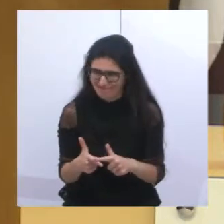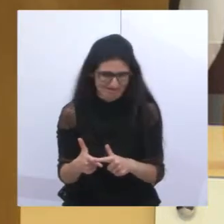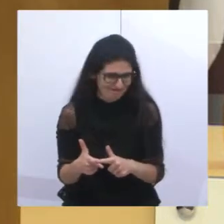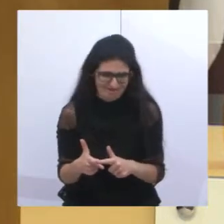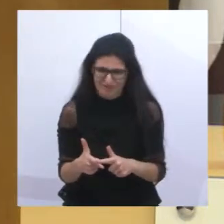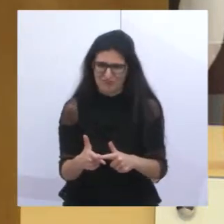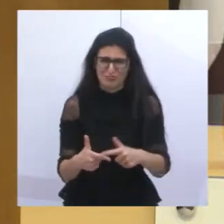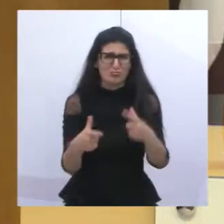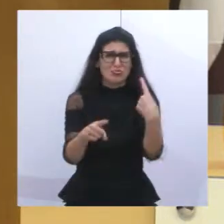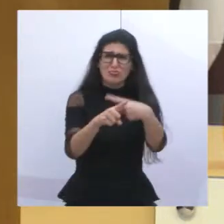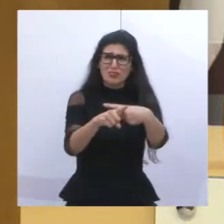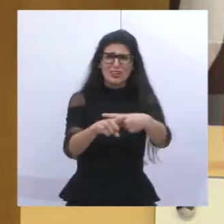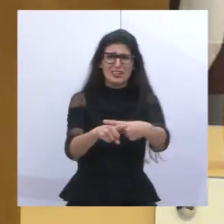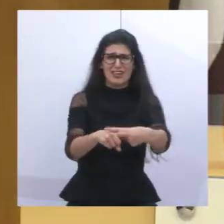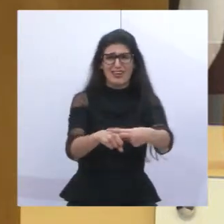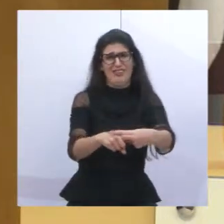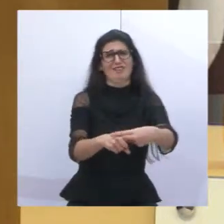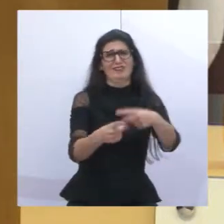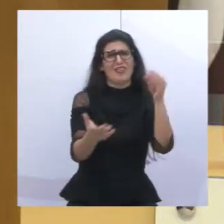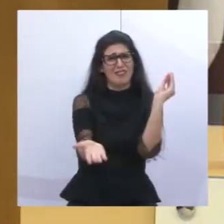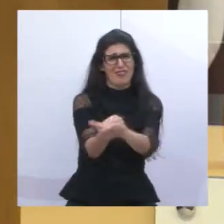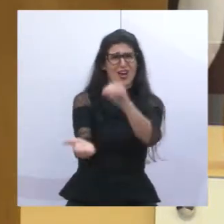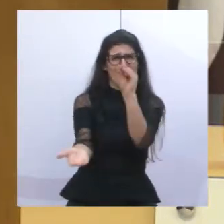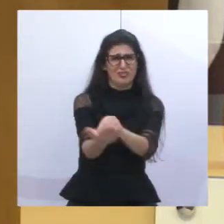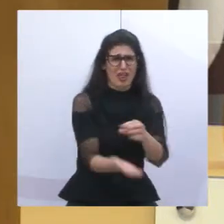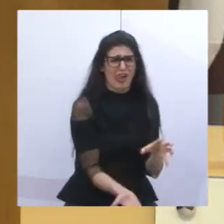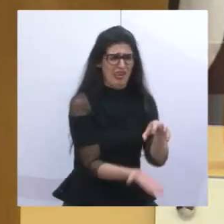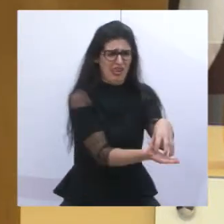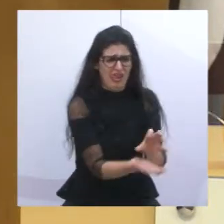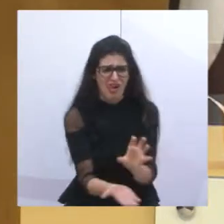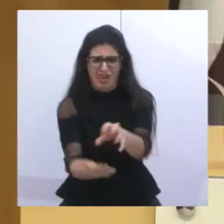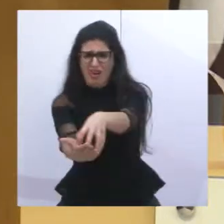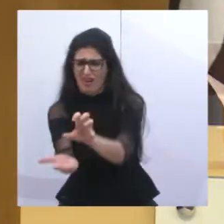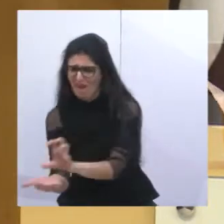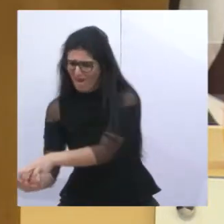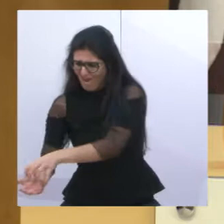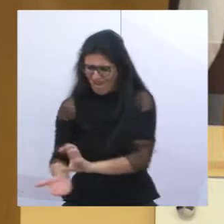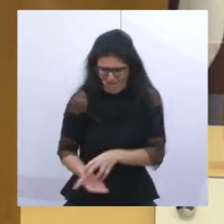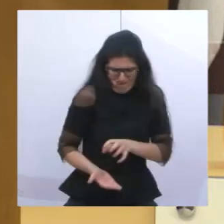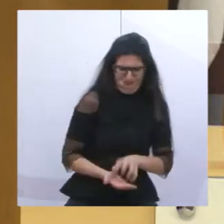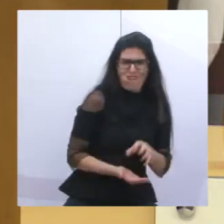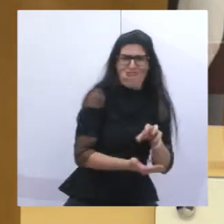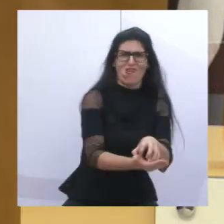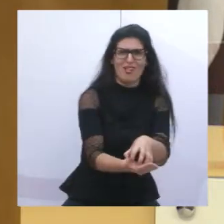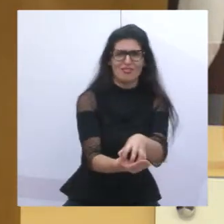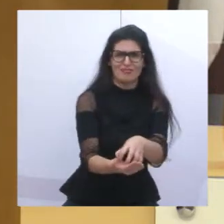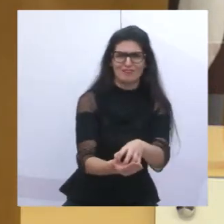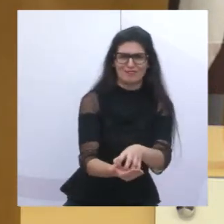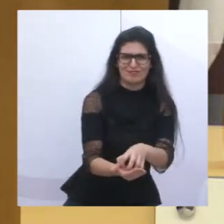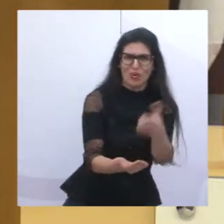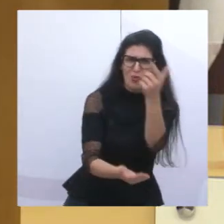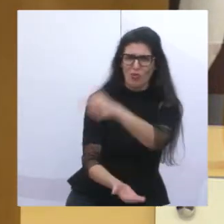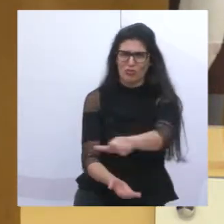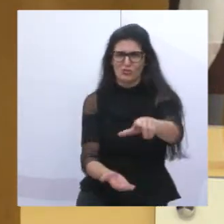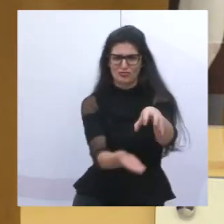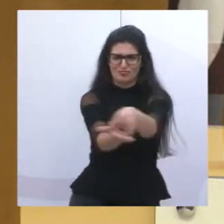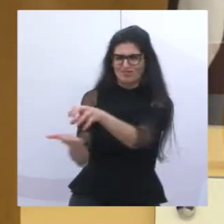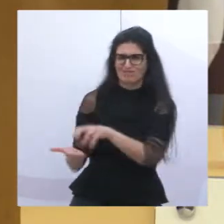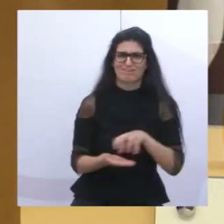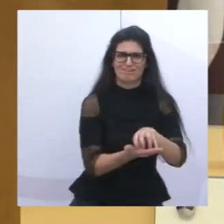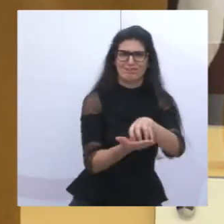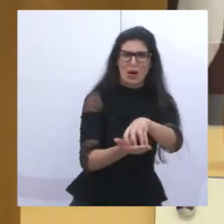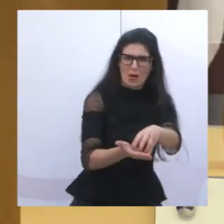conta. Então, eu acho que eu tenho que pensar não abrir precedente nesse sentido. Né? Então